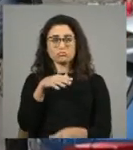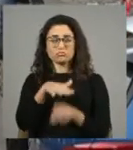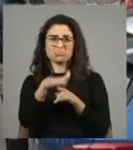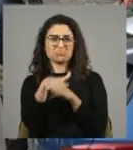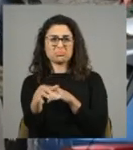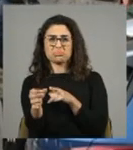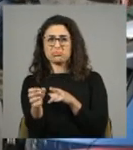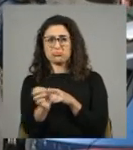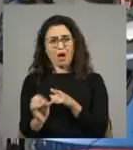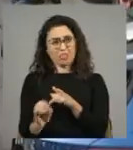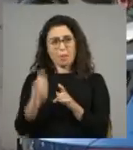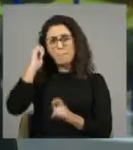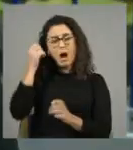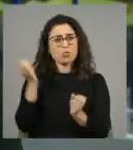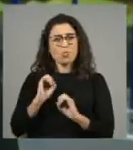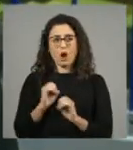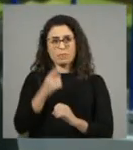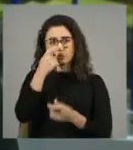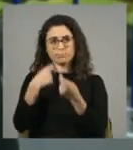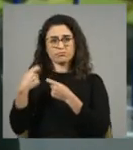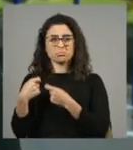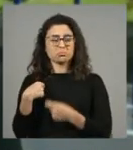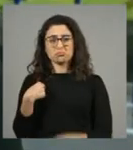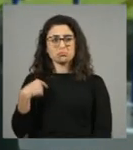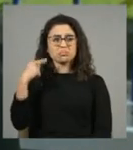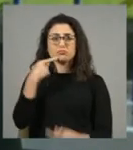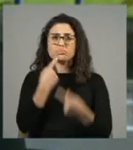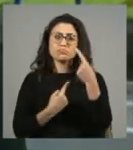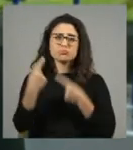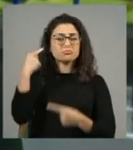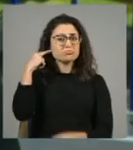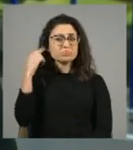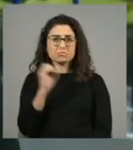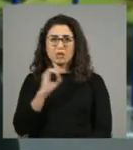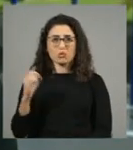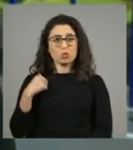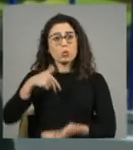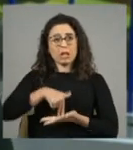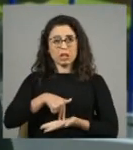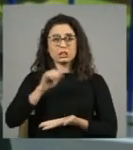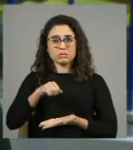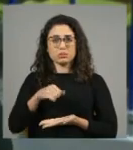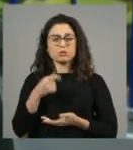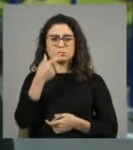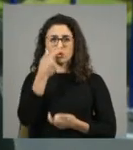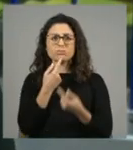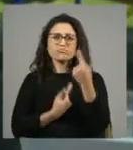os comerciantes. Não tenho visto reclamações. Tenho estado aqui, mas não isso reclamar